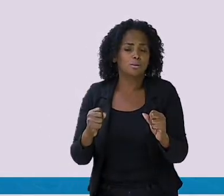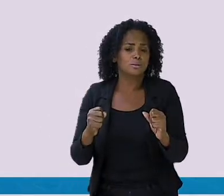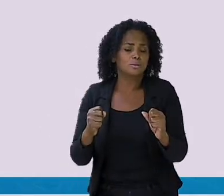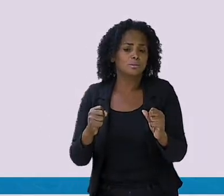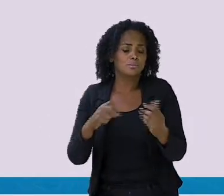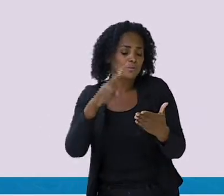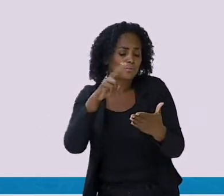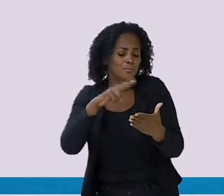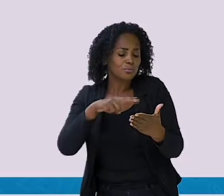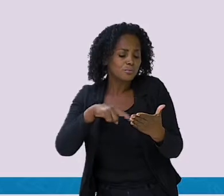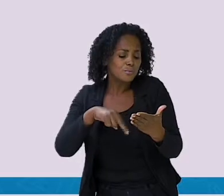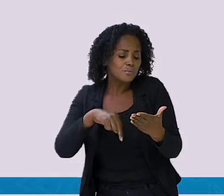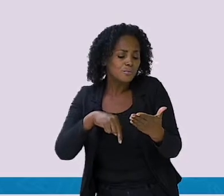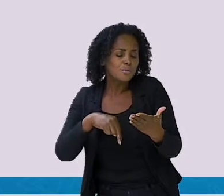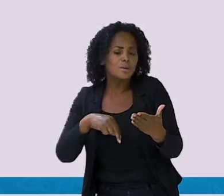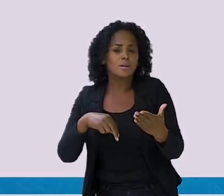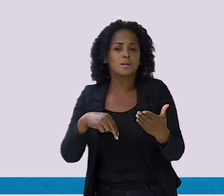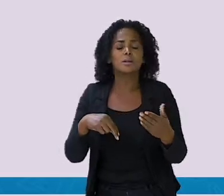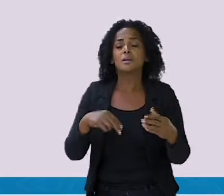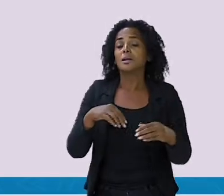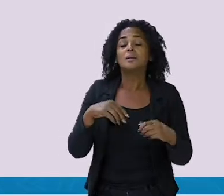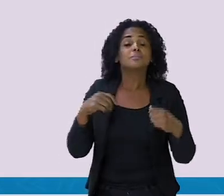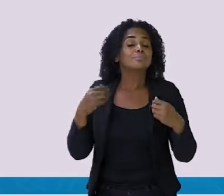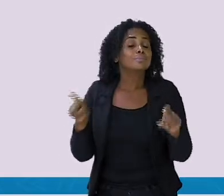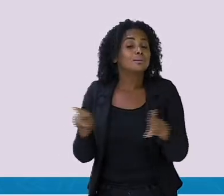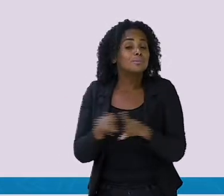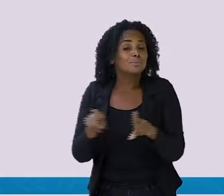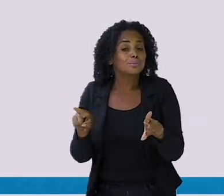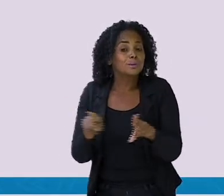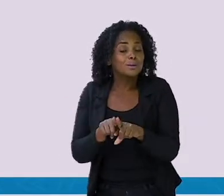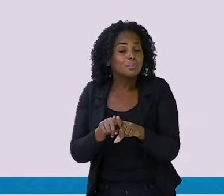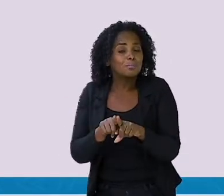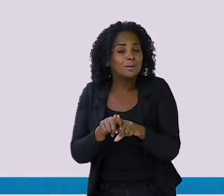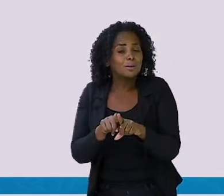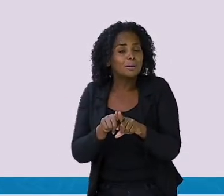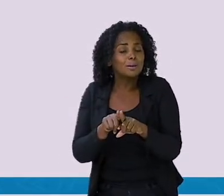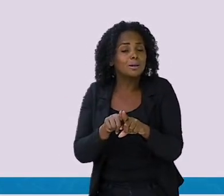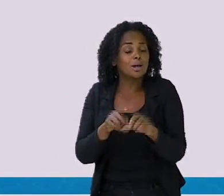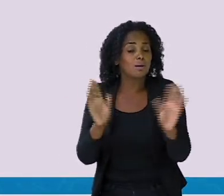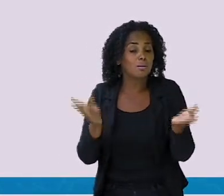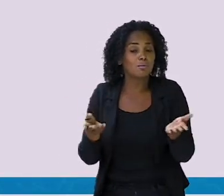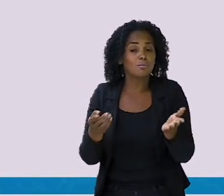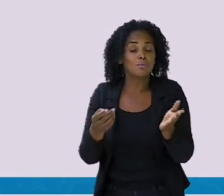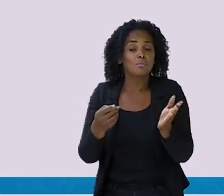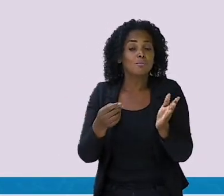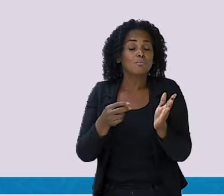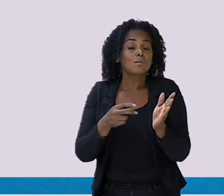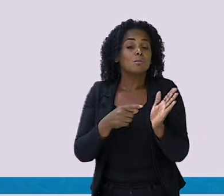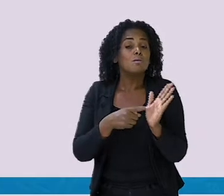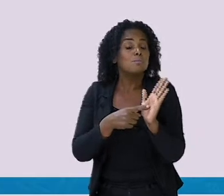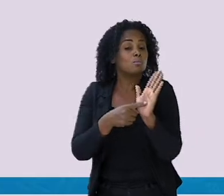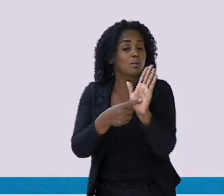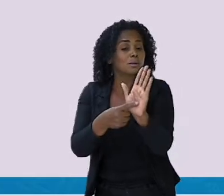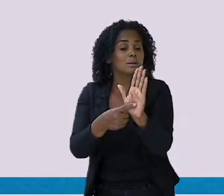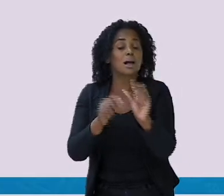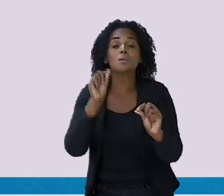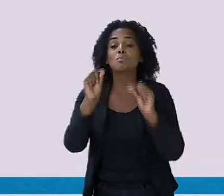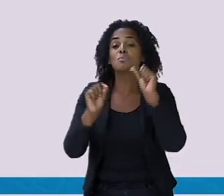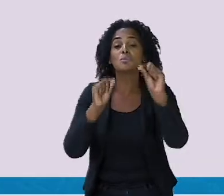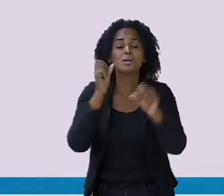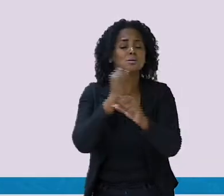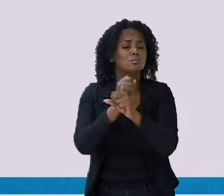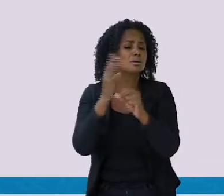seu entendimento. Mas, num breve resumo, vamos ver aí o que é substantivo.